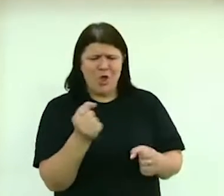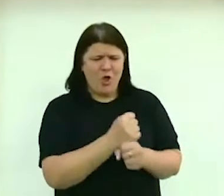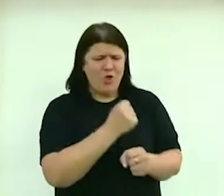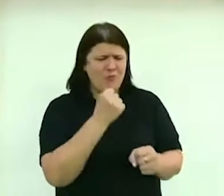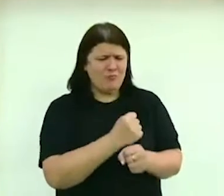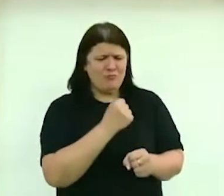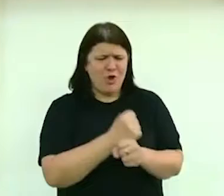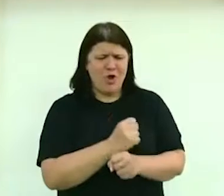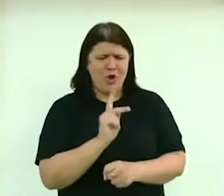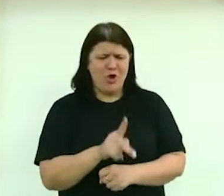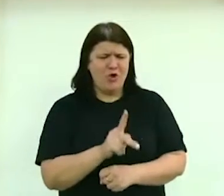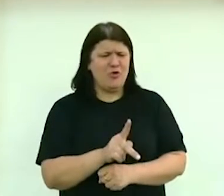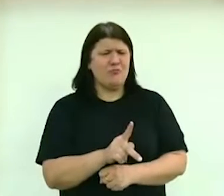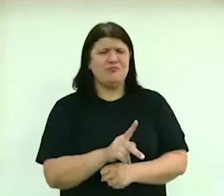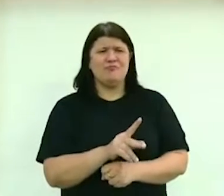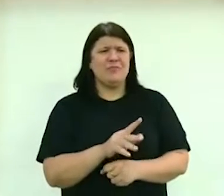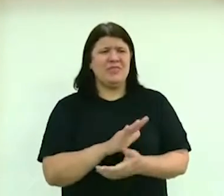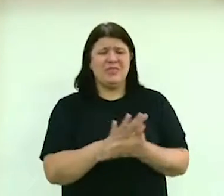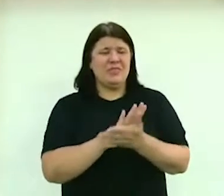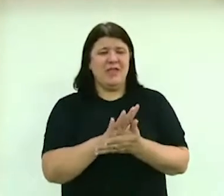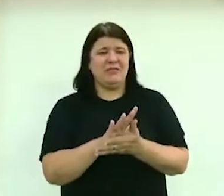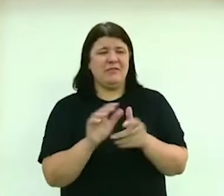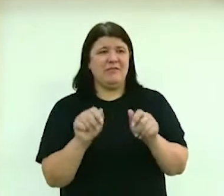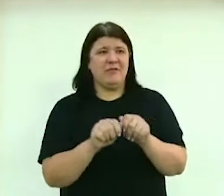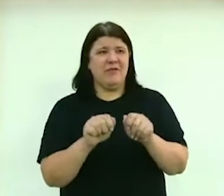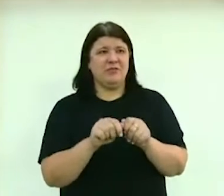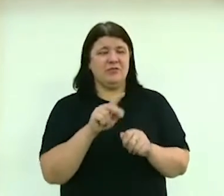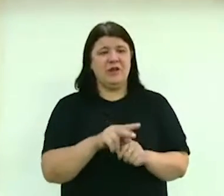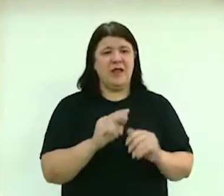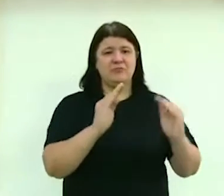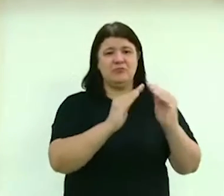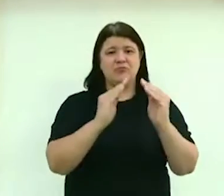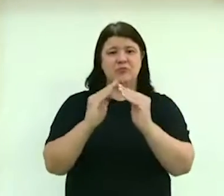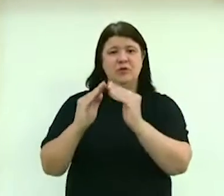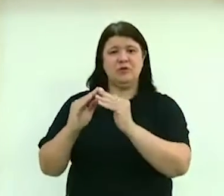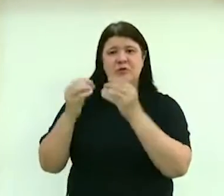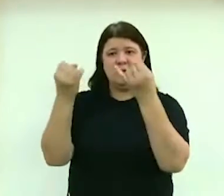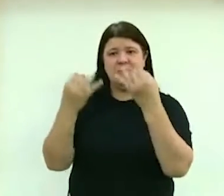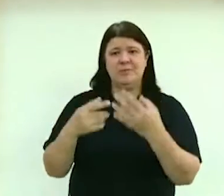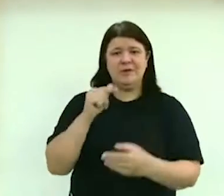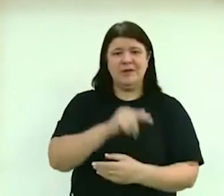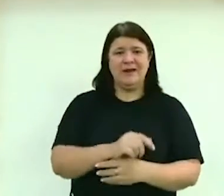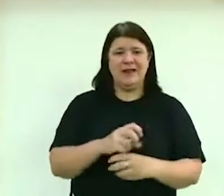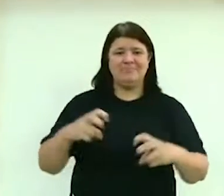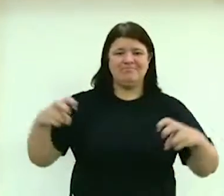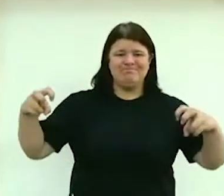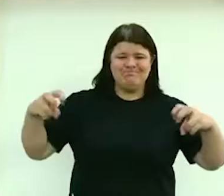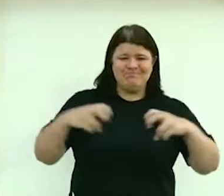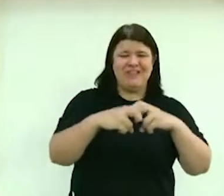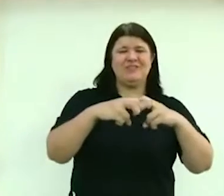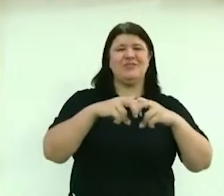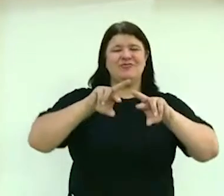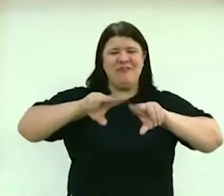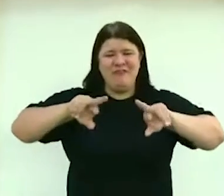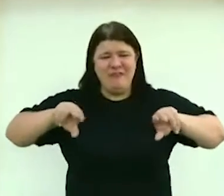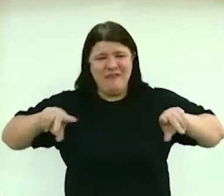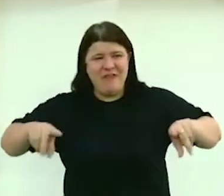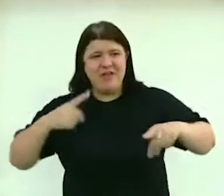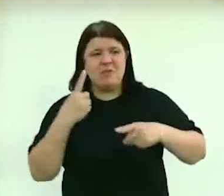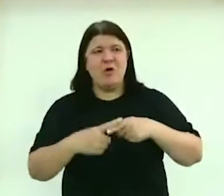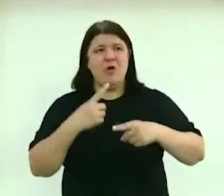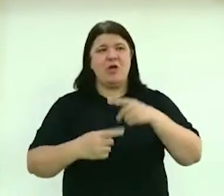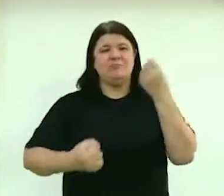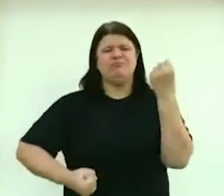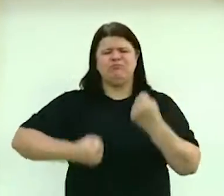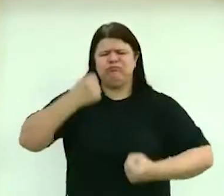realizado. Os moradores e comerciantes da região informam que o local já foi palco de vários acidentes devido à alta velocidade de alguns carros